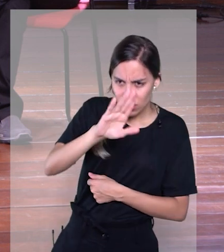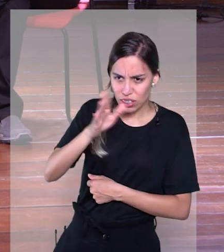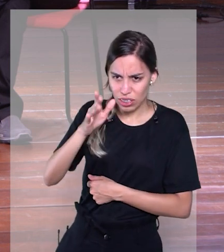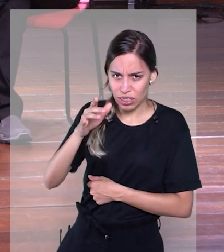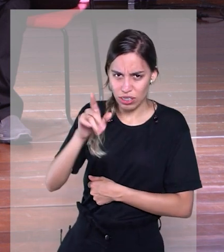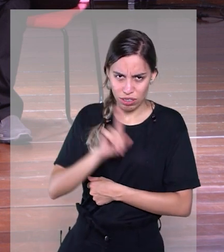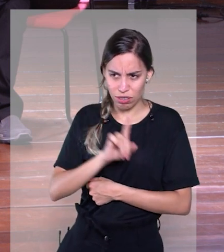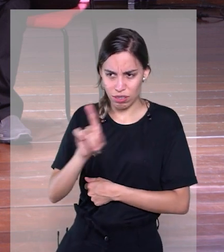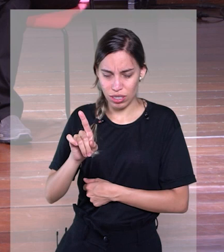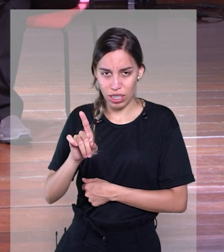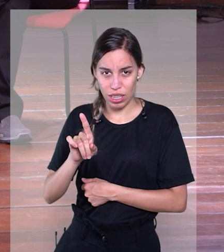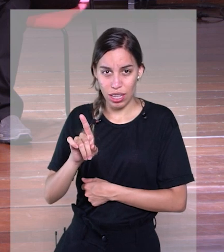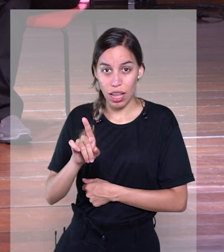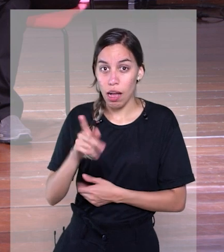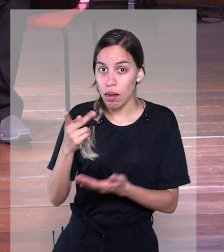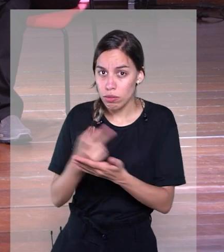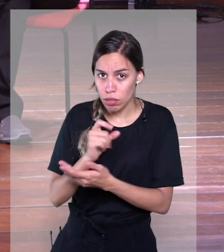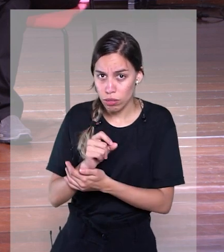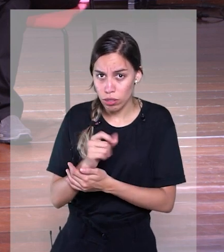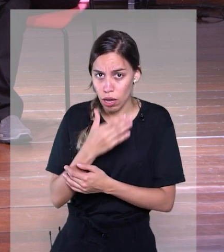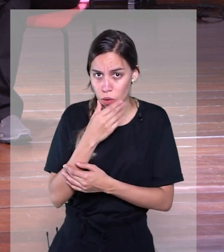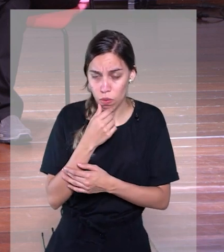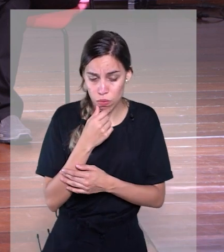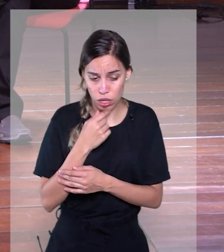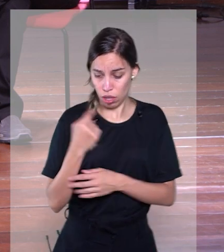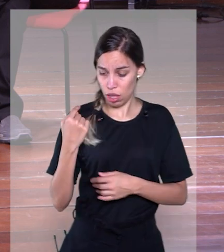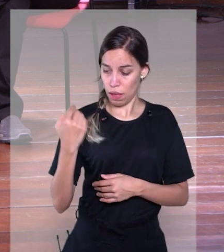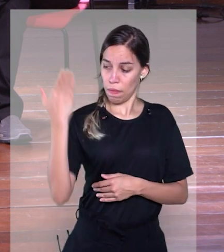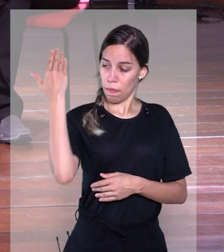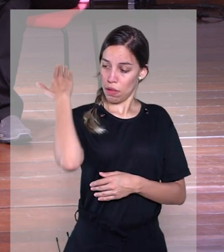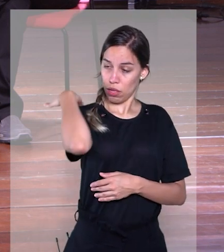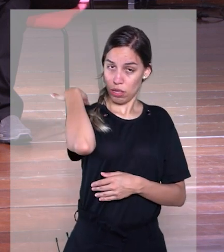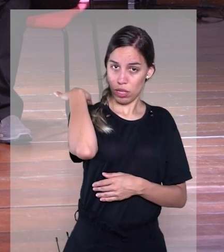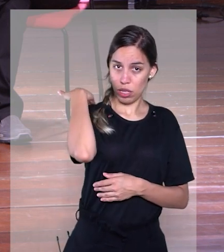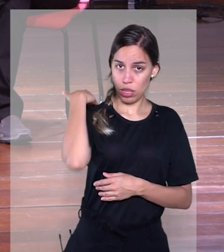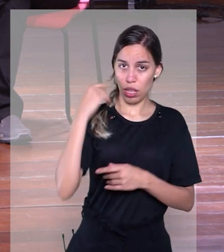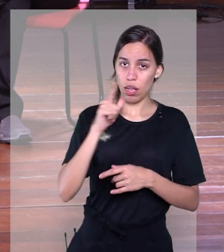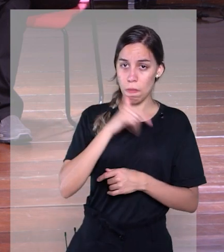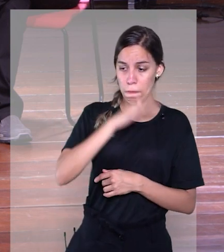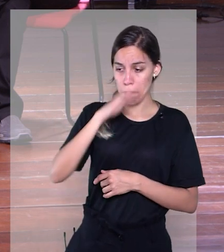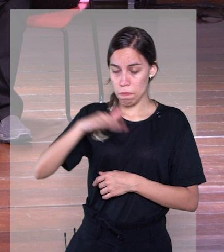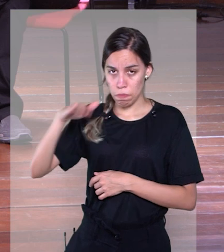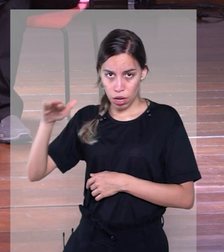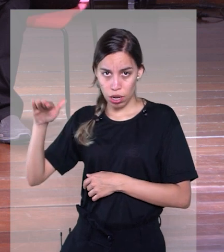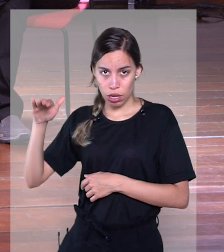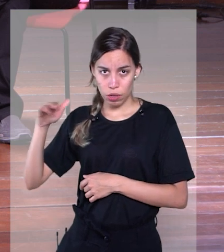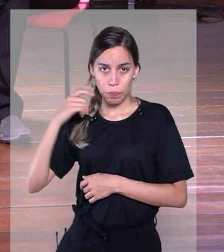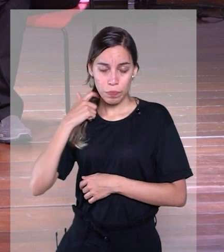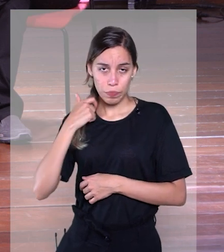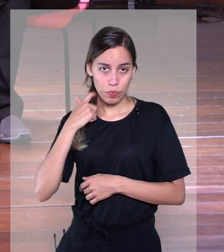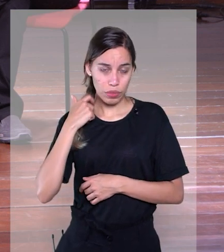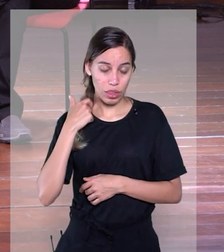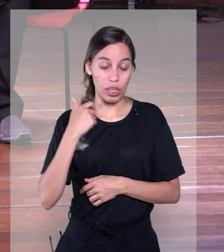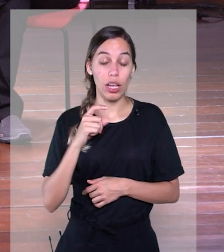de costas para o mar. Curiosamente, vale fazer um parênteses, que o Fernando Sabino, que morava ali perto, na Rua Canning, pertinho do apartamento